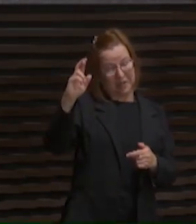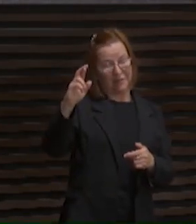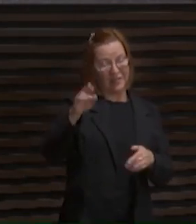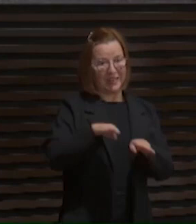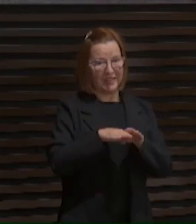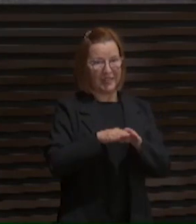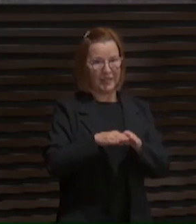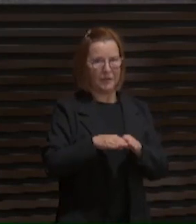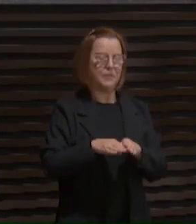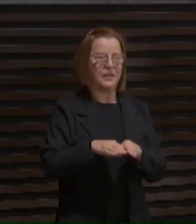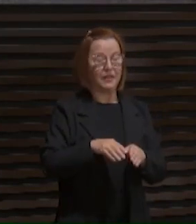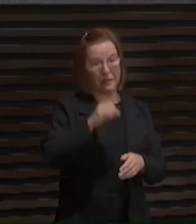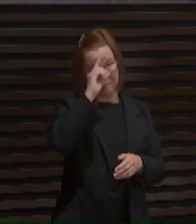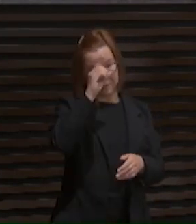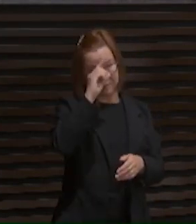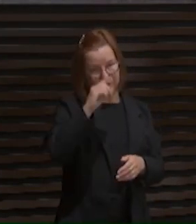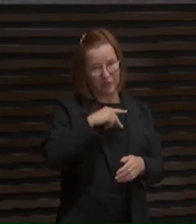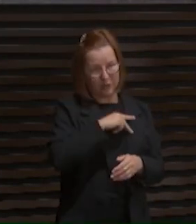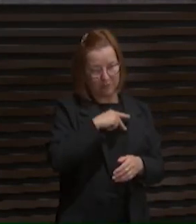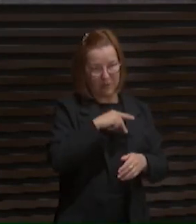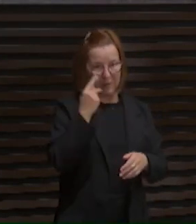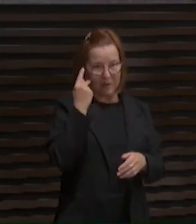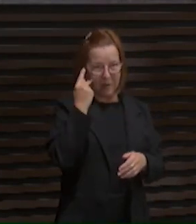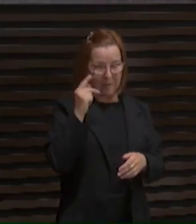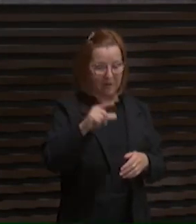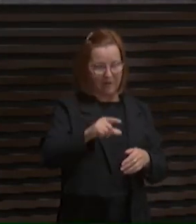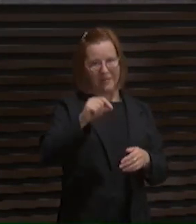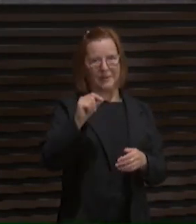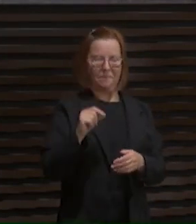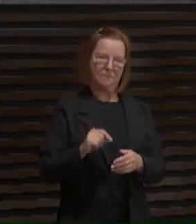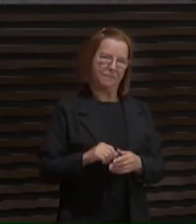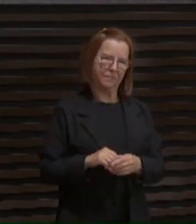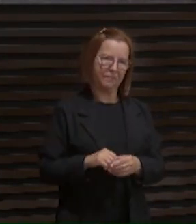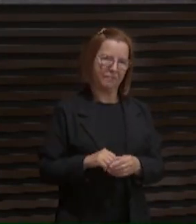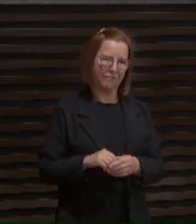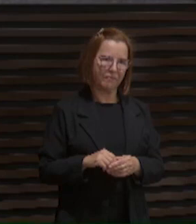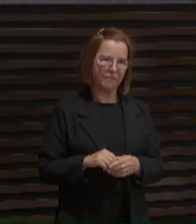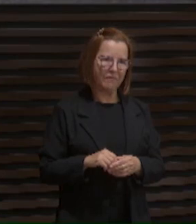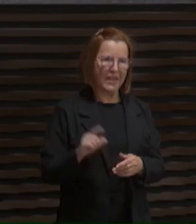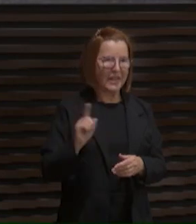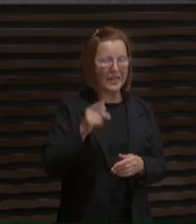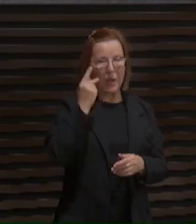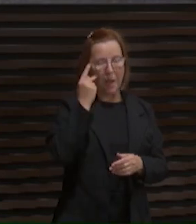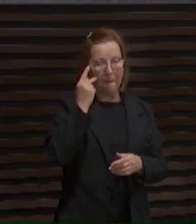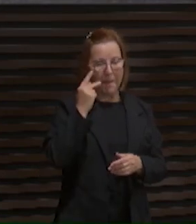para o cristão, tome uma atitude, não é para aqueles que não têm condição. Não são para os